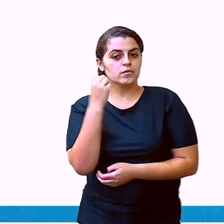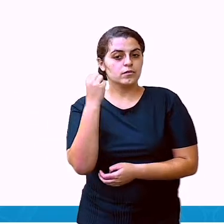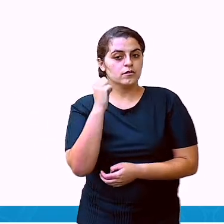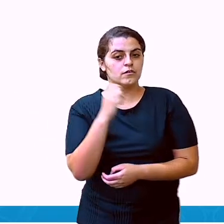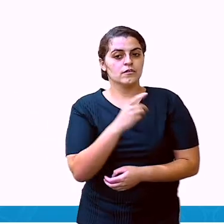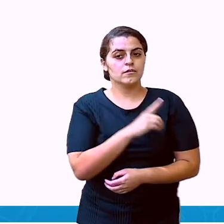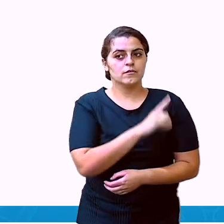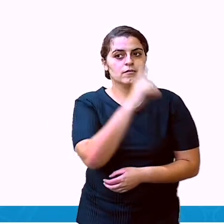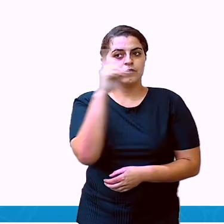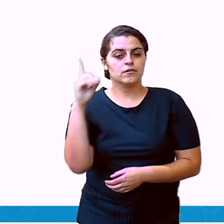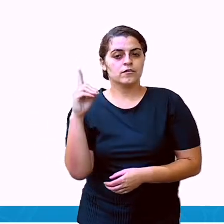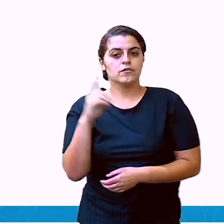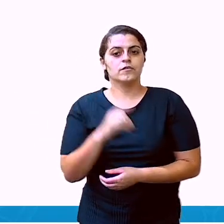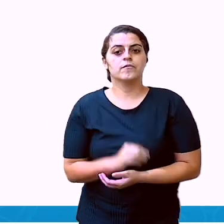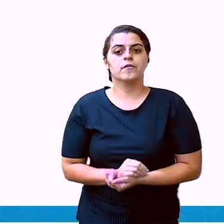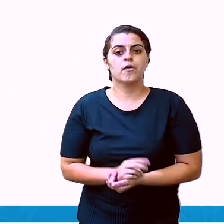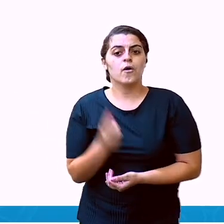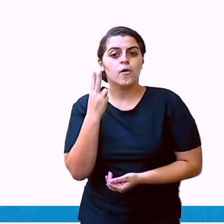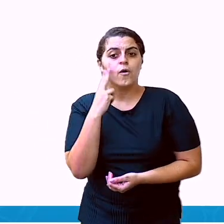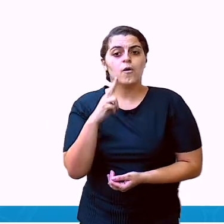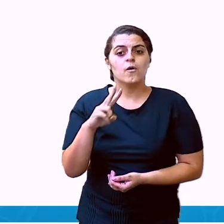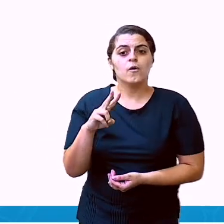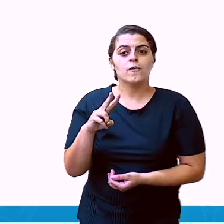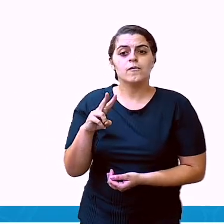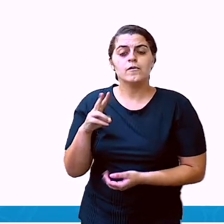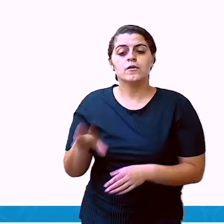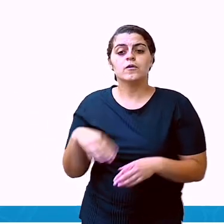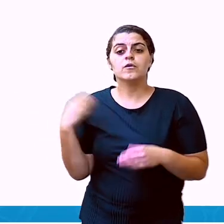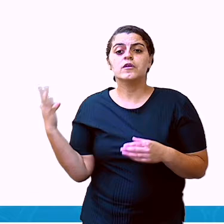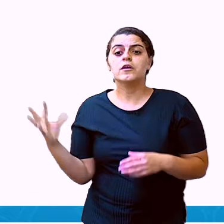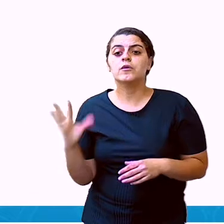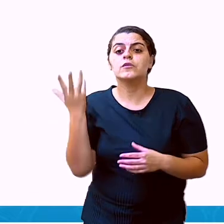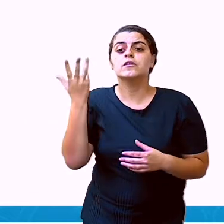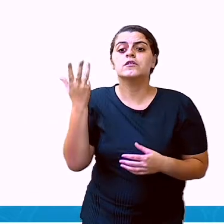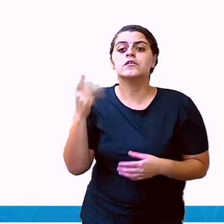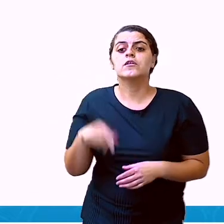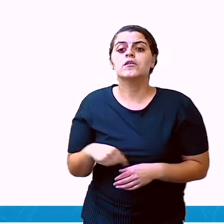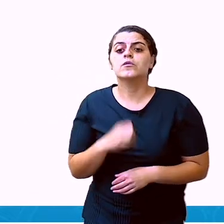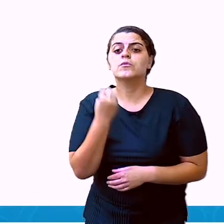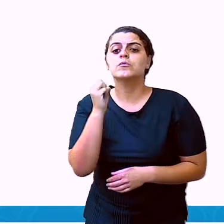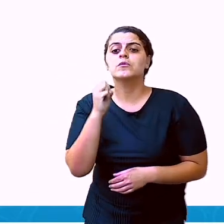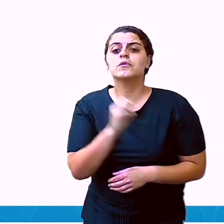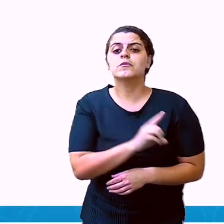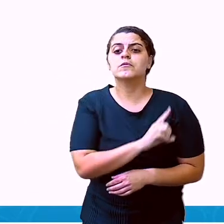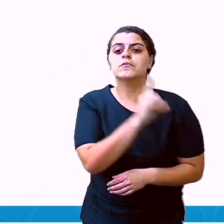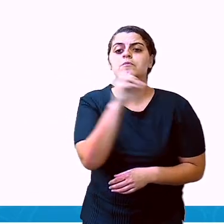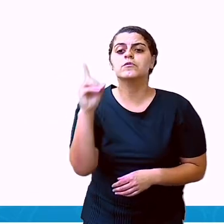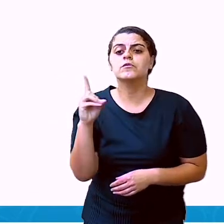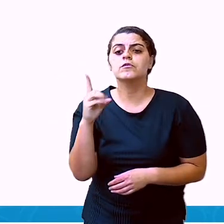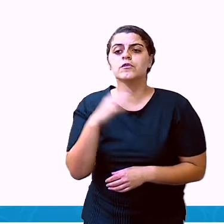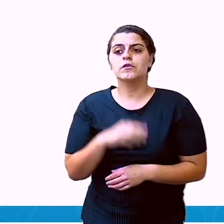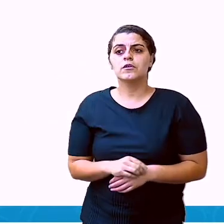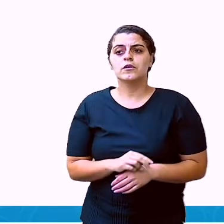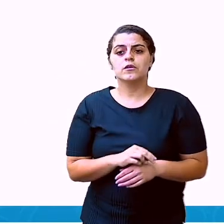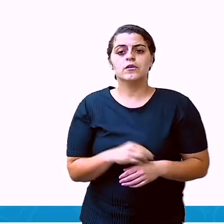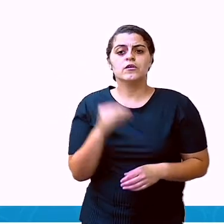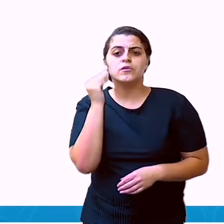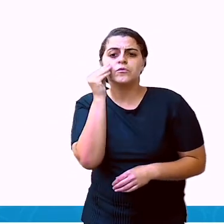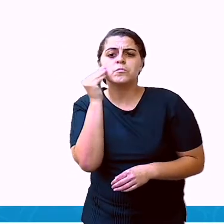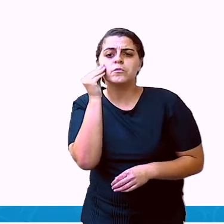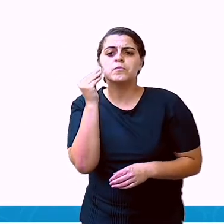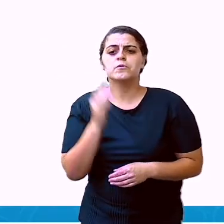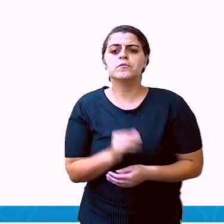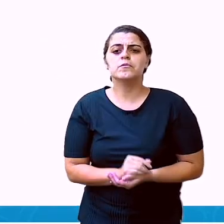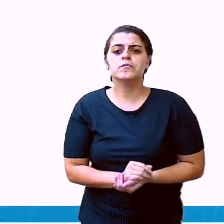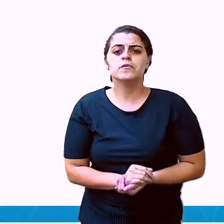8º dia. Olha o que aconteceu no 8º dia do nosso